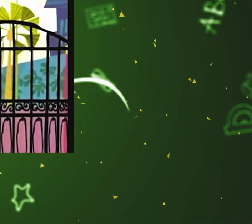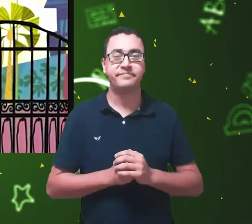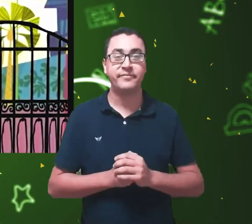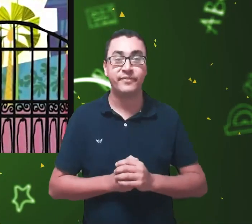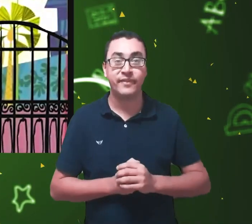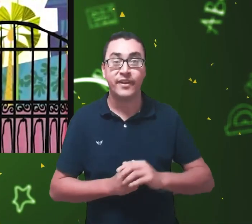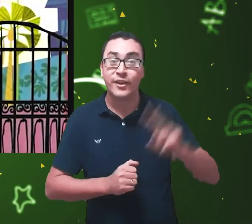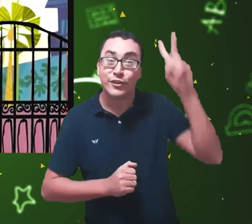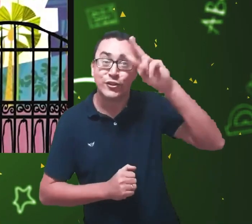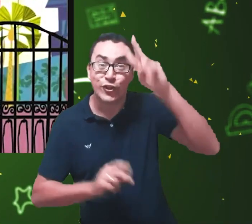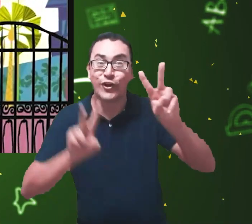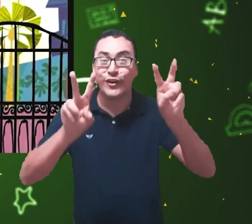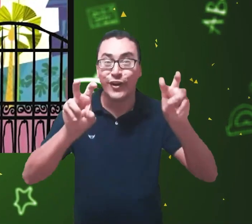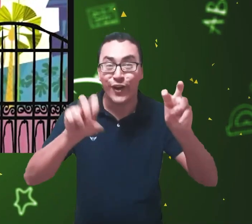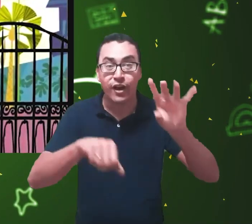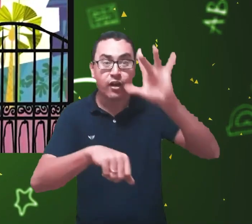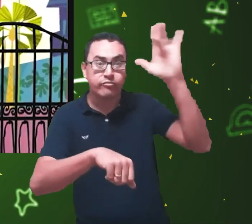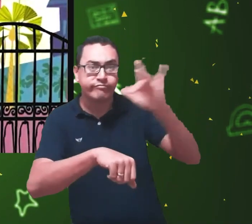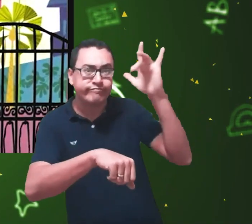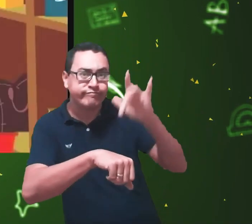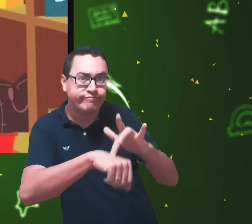Como evitar picadas?